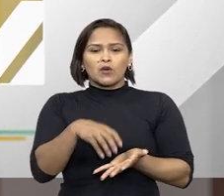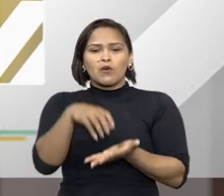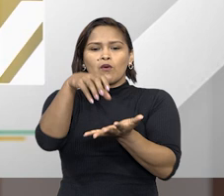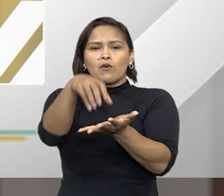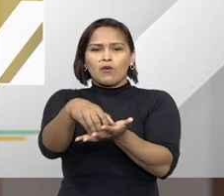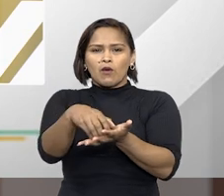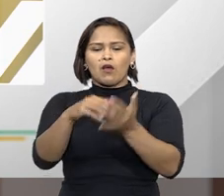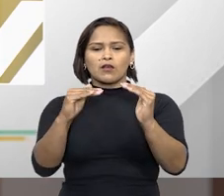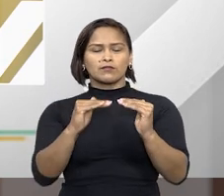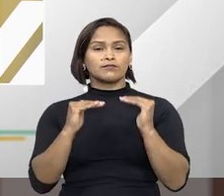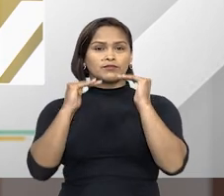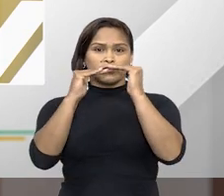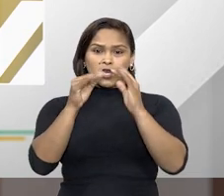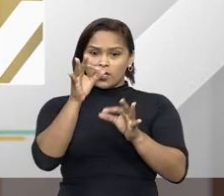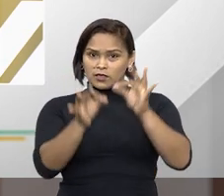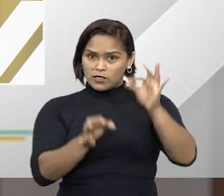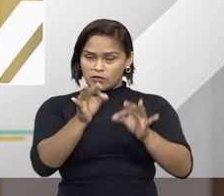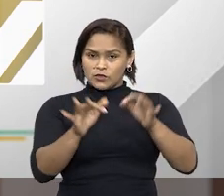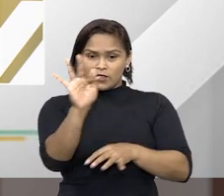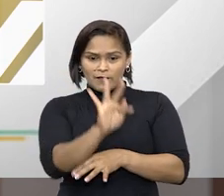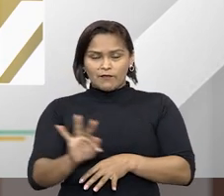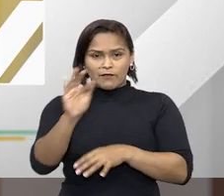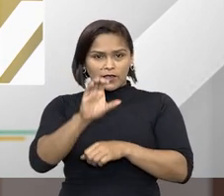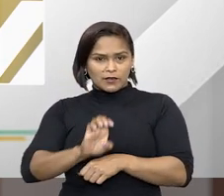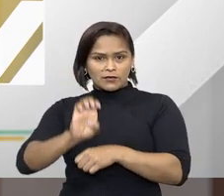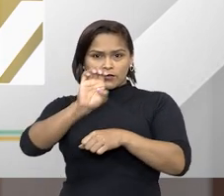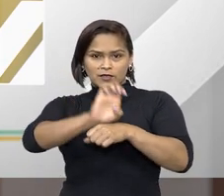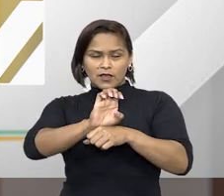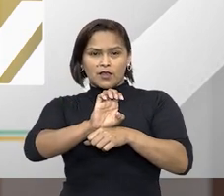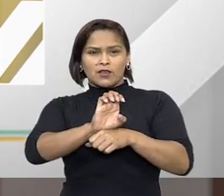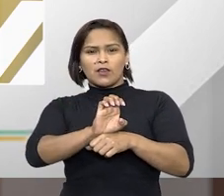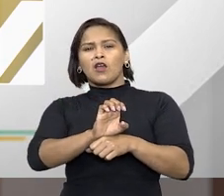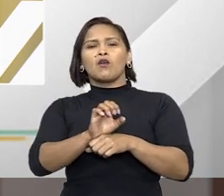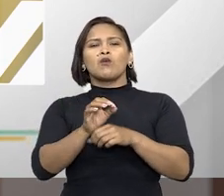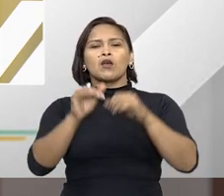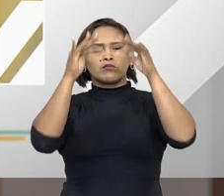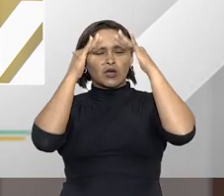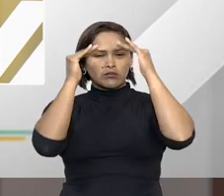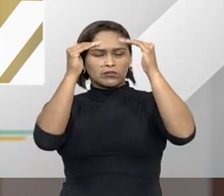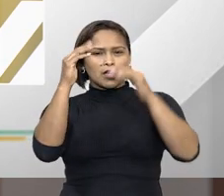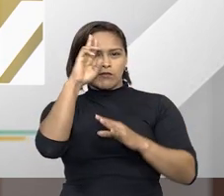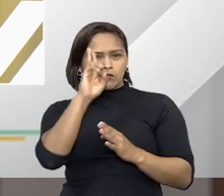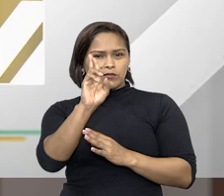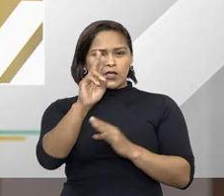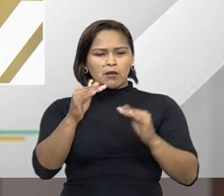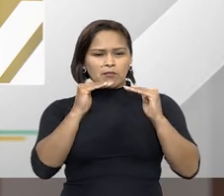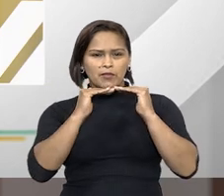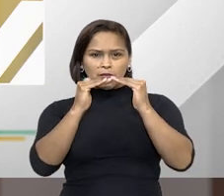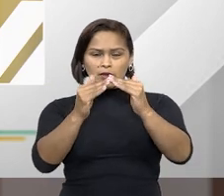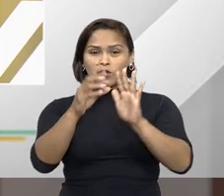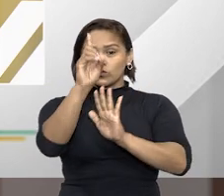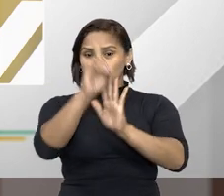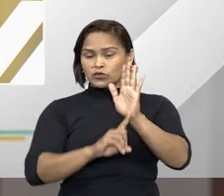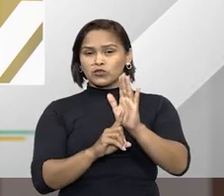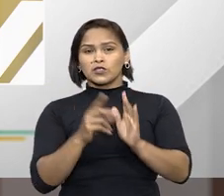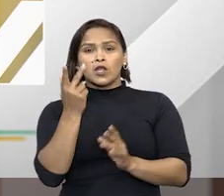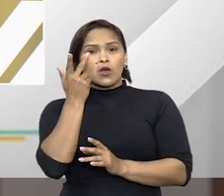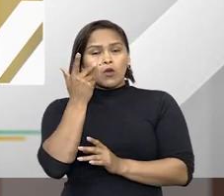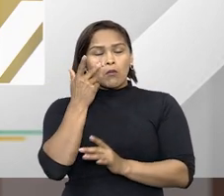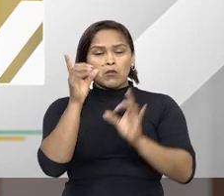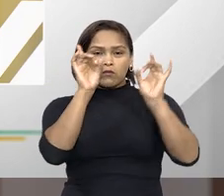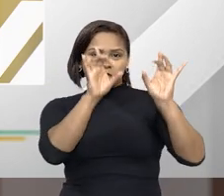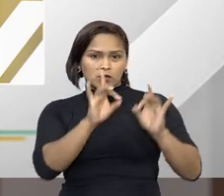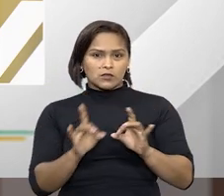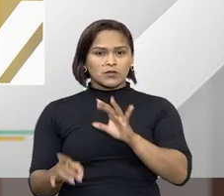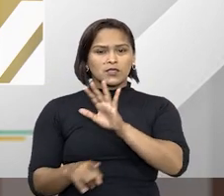das justiças federal e estadual, sendo o tribunal responsável pela uniformização do direito comum não especializado em relação